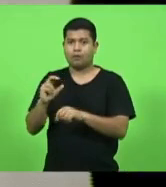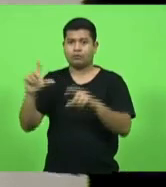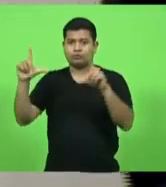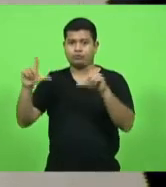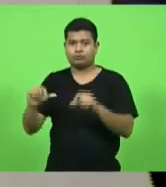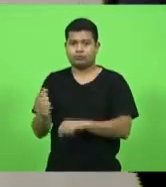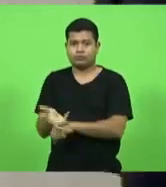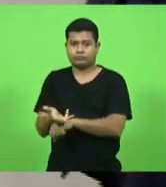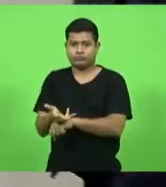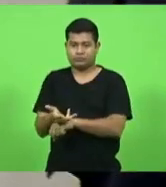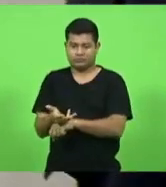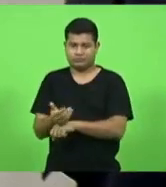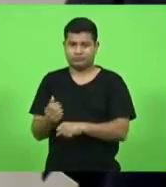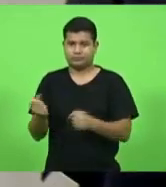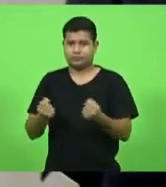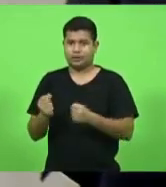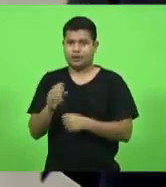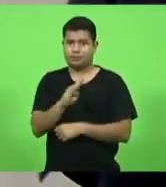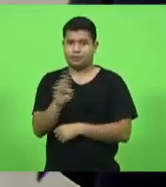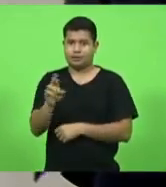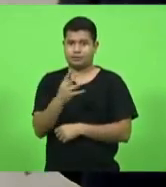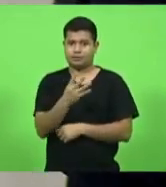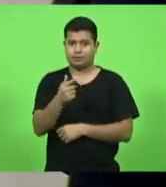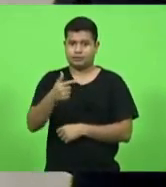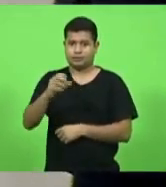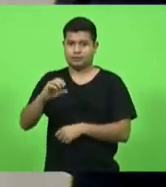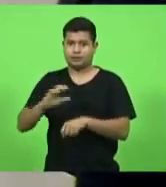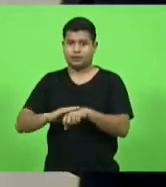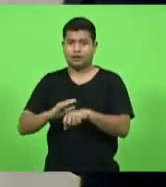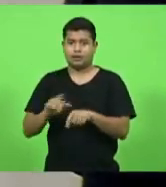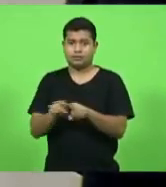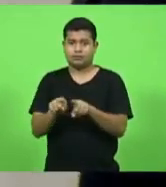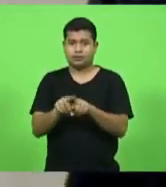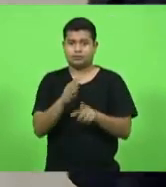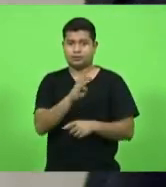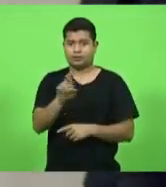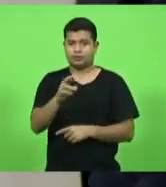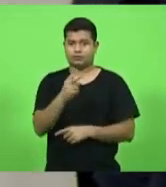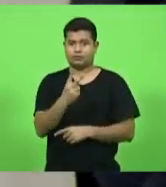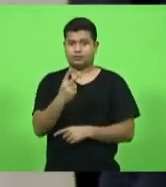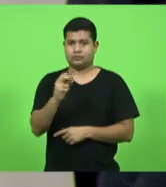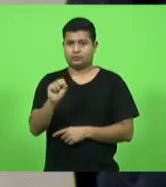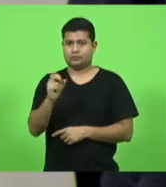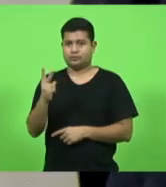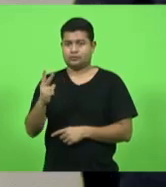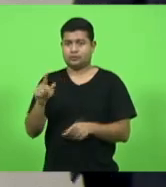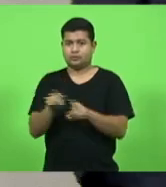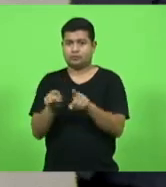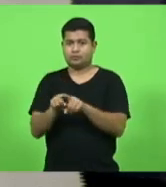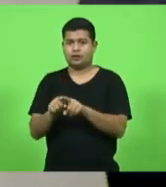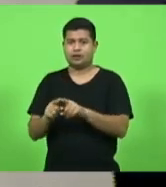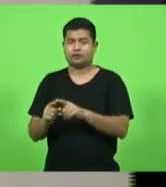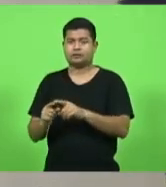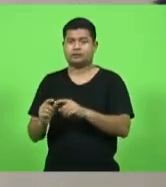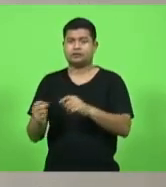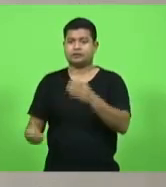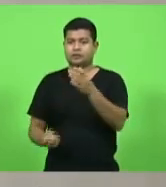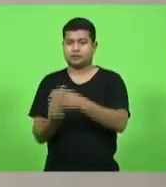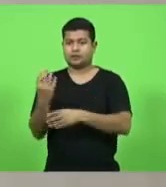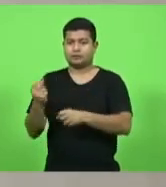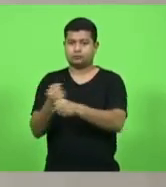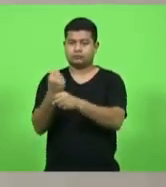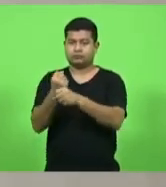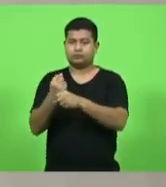na BR-470 e na BR-282, além da instalação de uma passarela na BR-282. Em